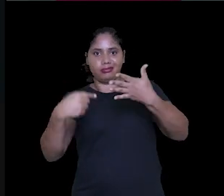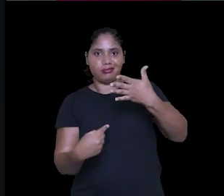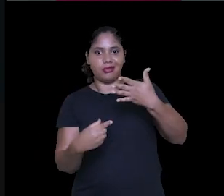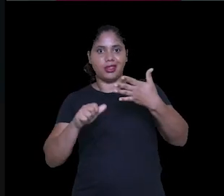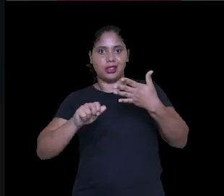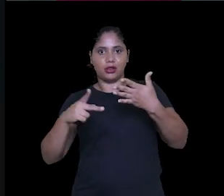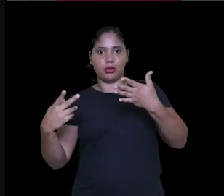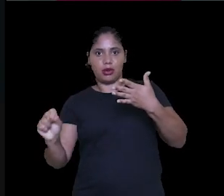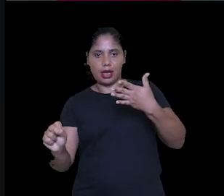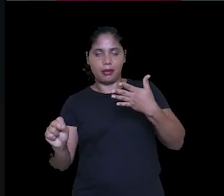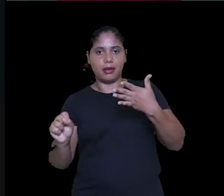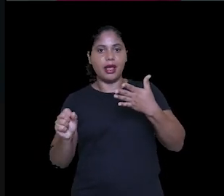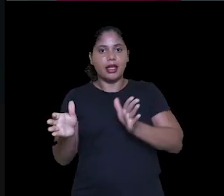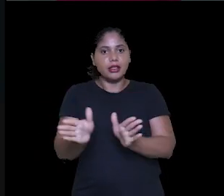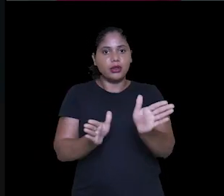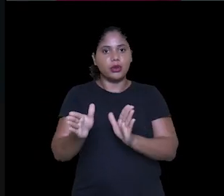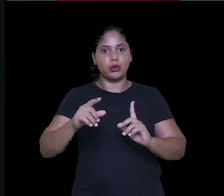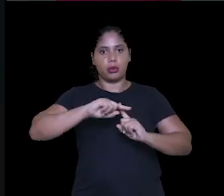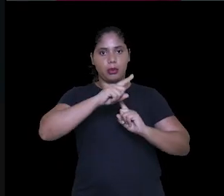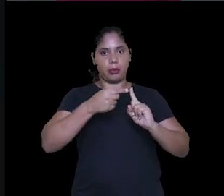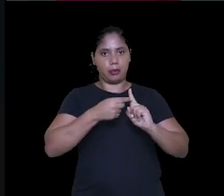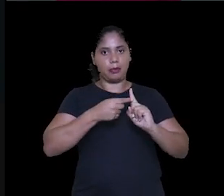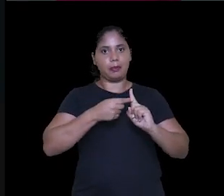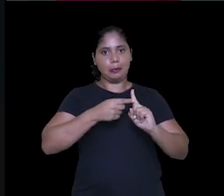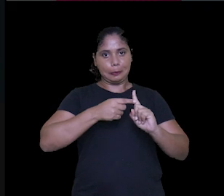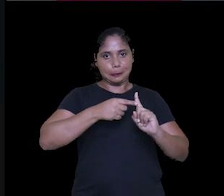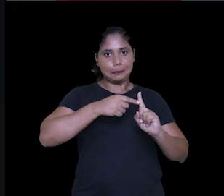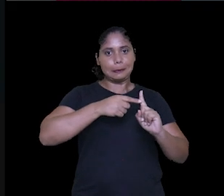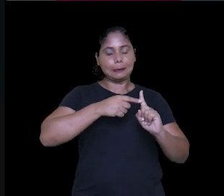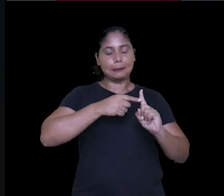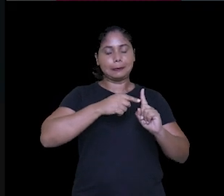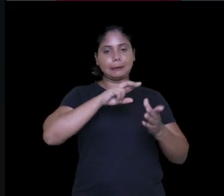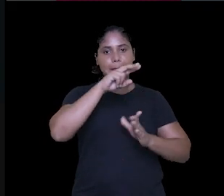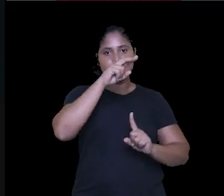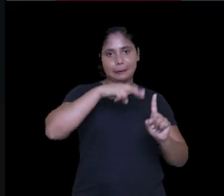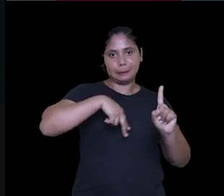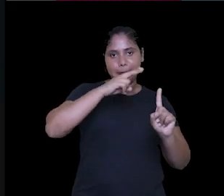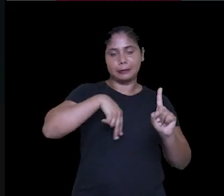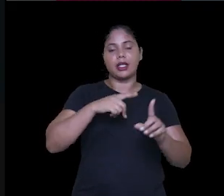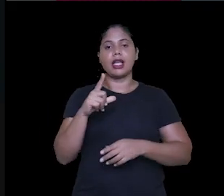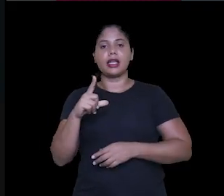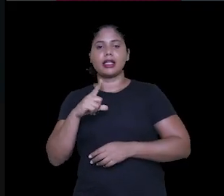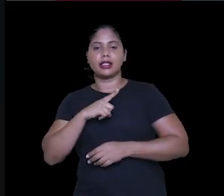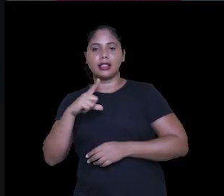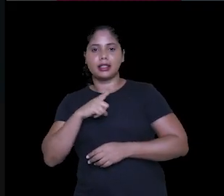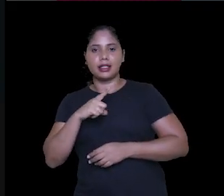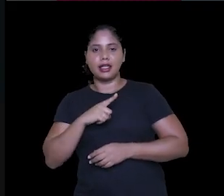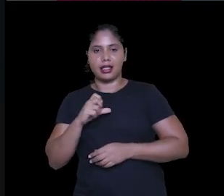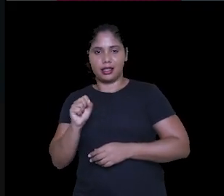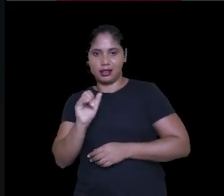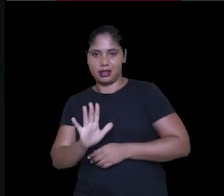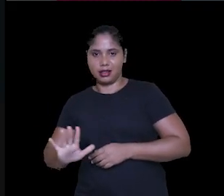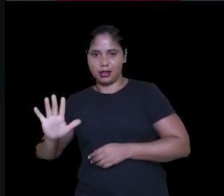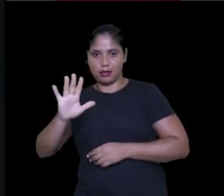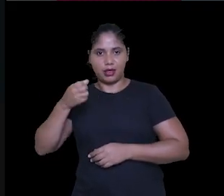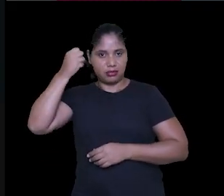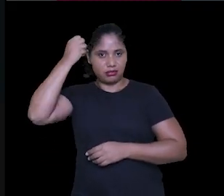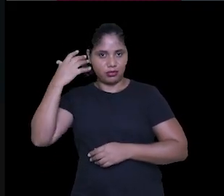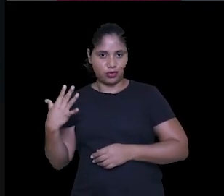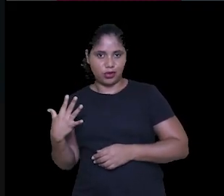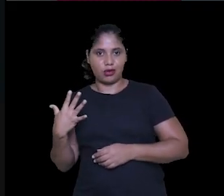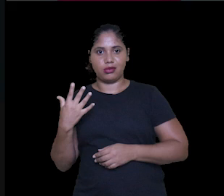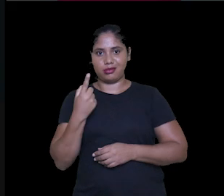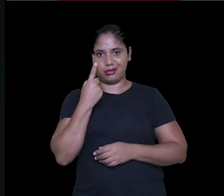cima da barriga. A gente tem o tema do curso, que é o aleitamento humano, do lado